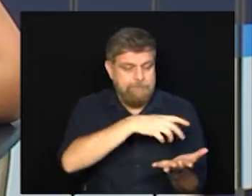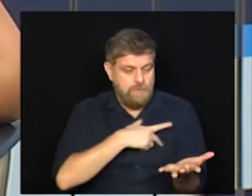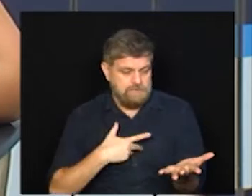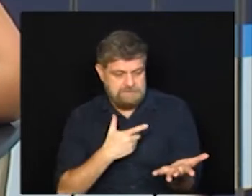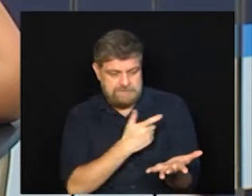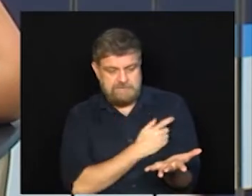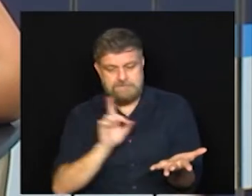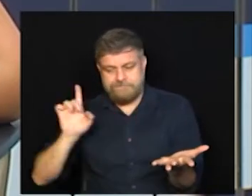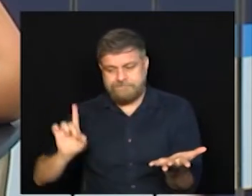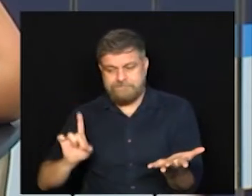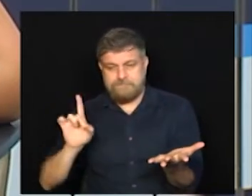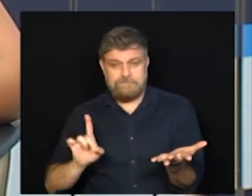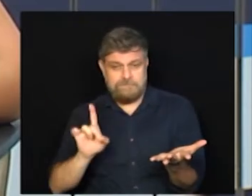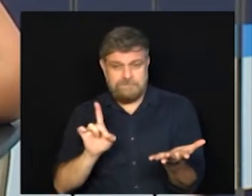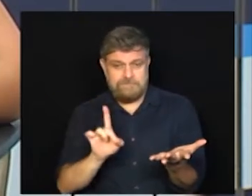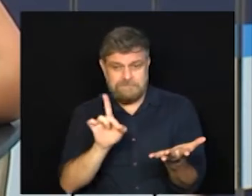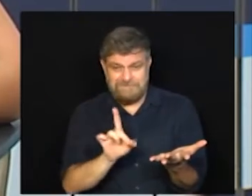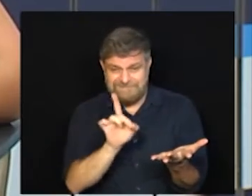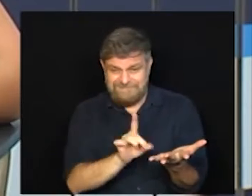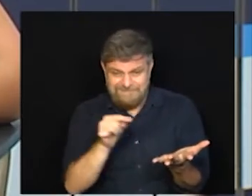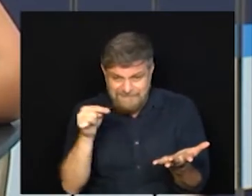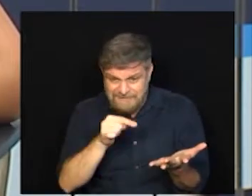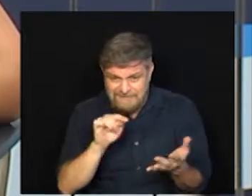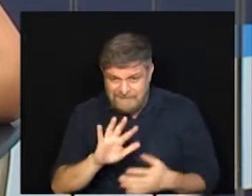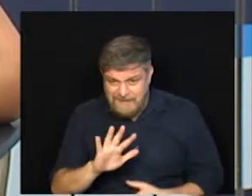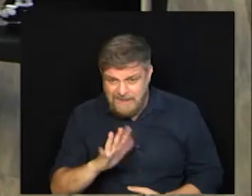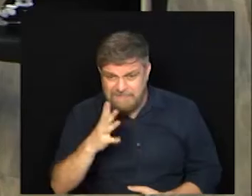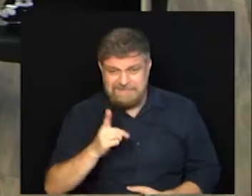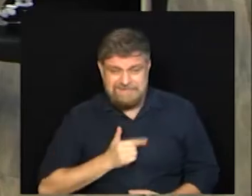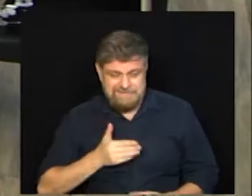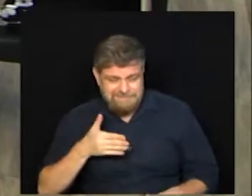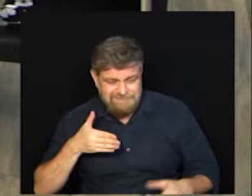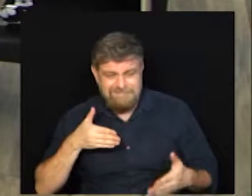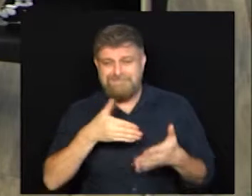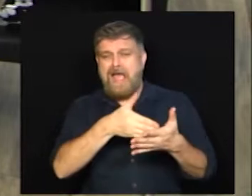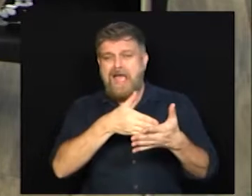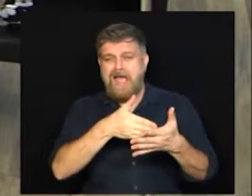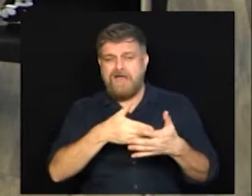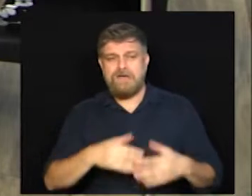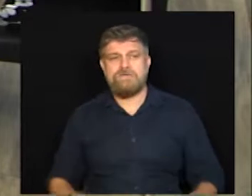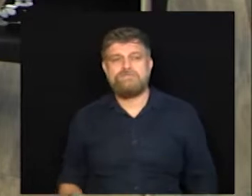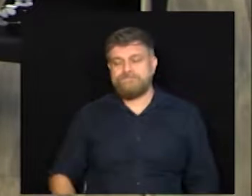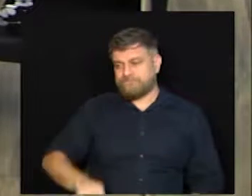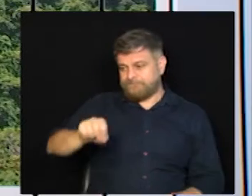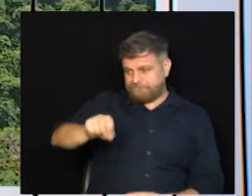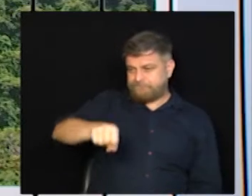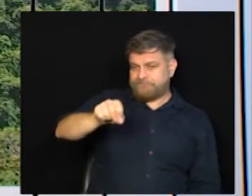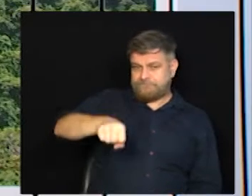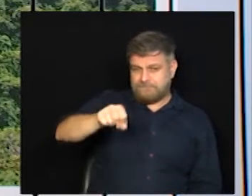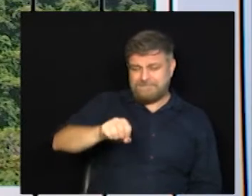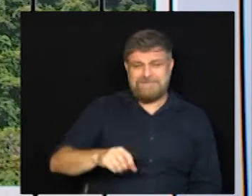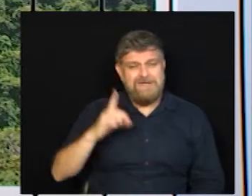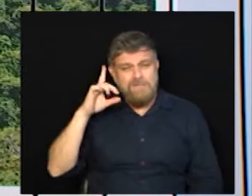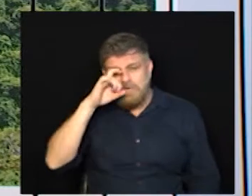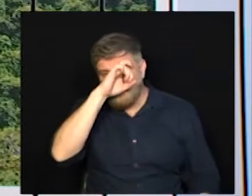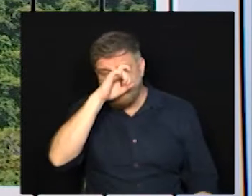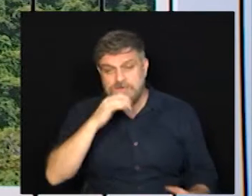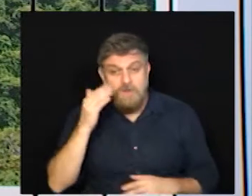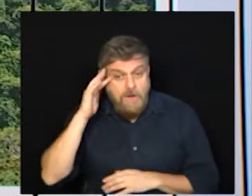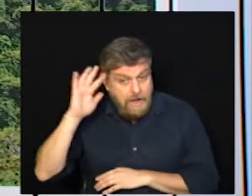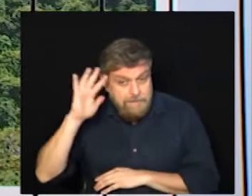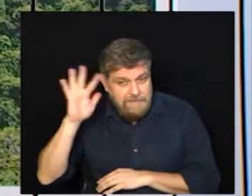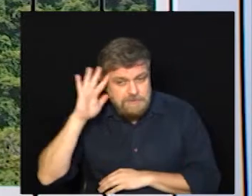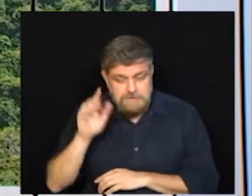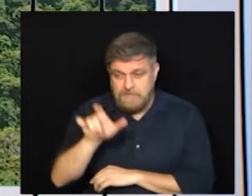saúde, muitas vezes isso é um fator inibidor? Sim, muito, é muito difícil. Imagina que você